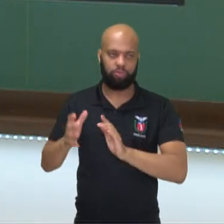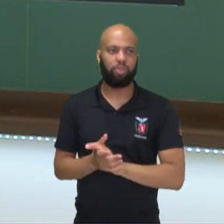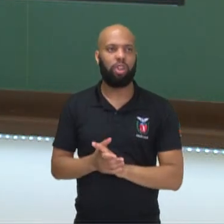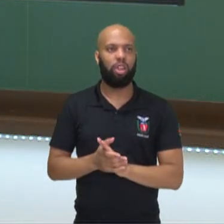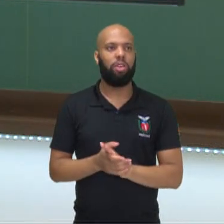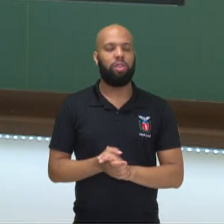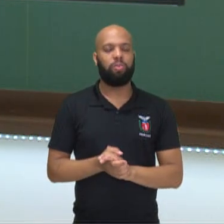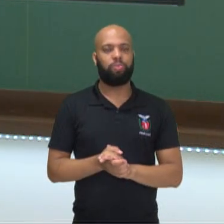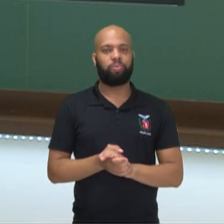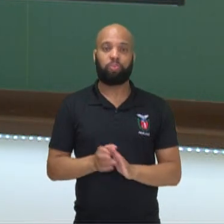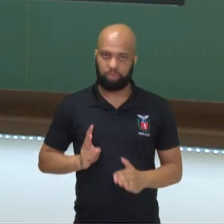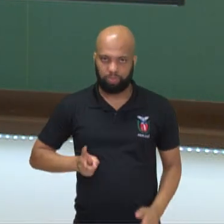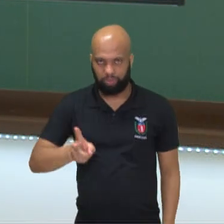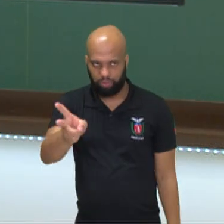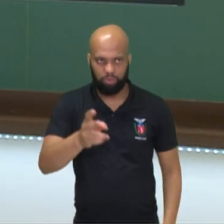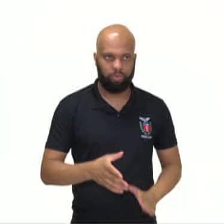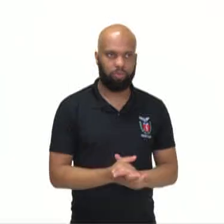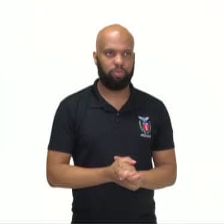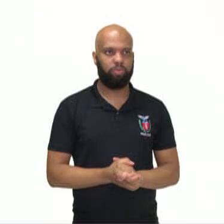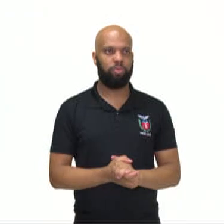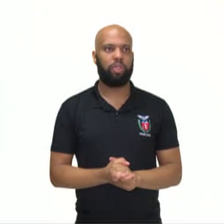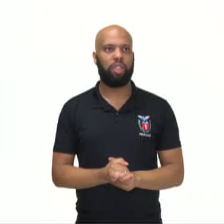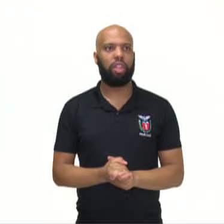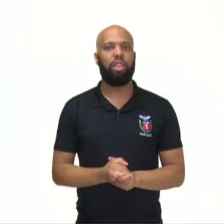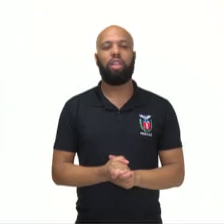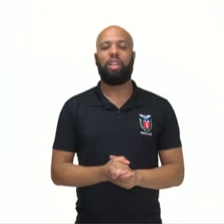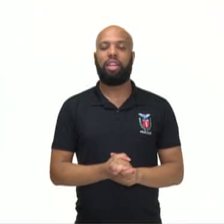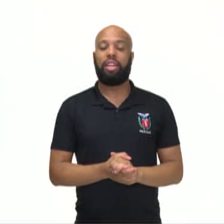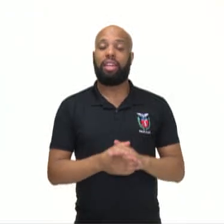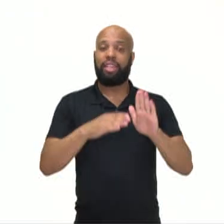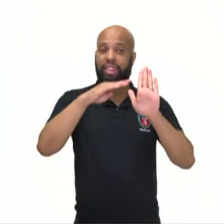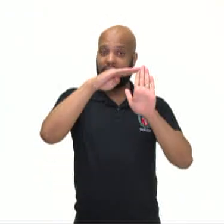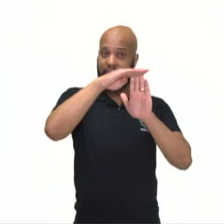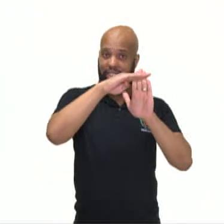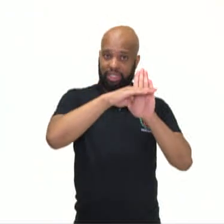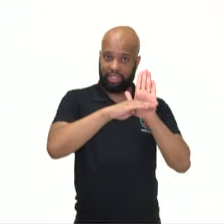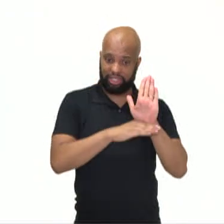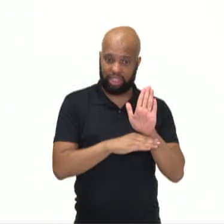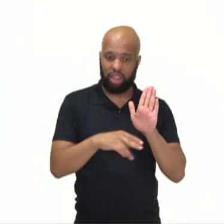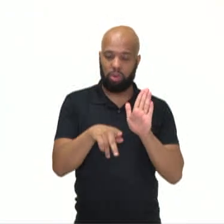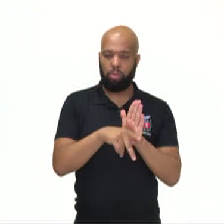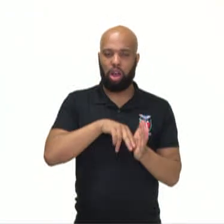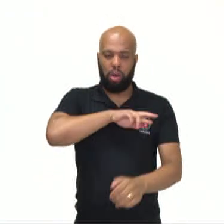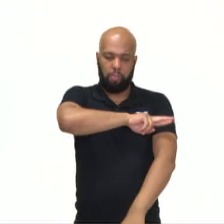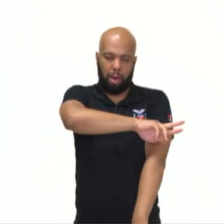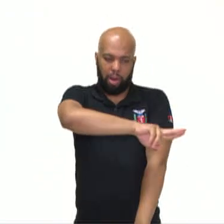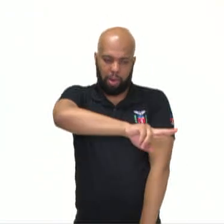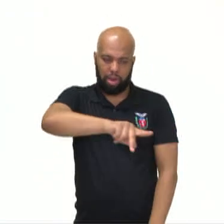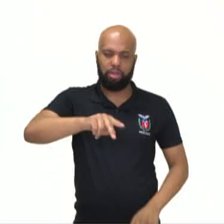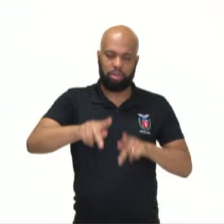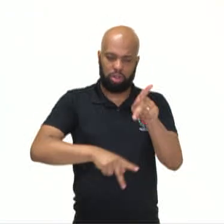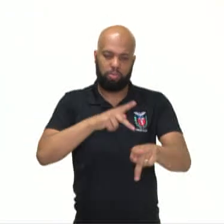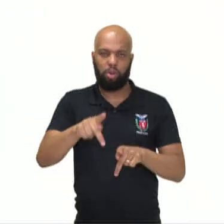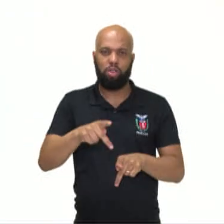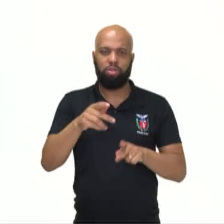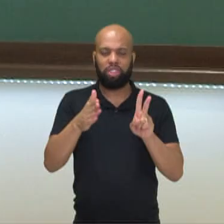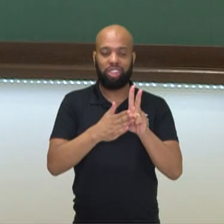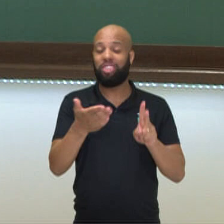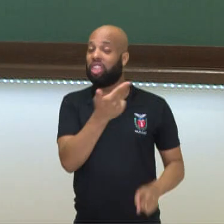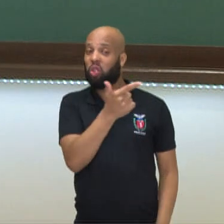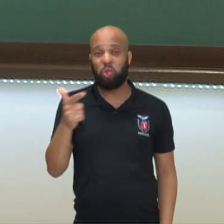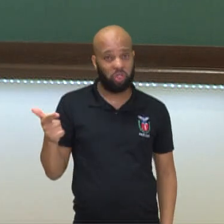E continuando. Não havia definição de critérios para essa diversidade dos povos indígenas. Os